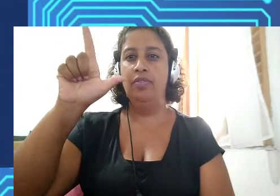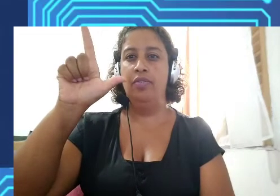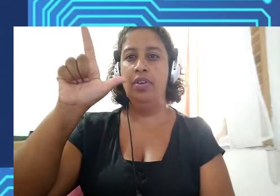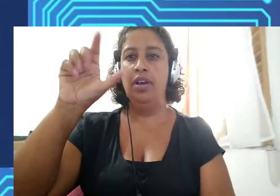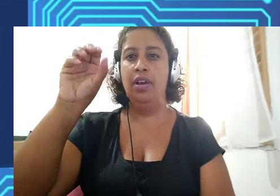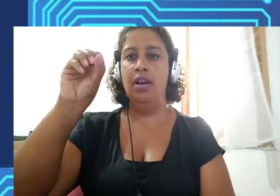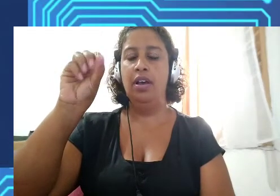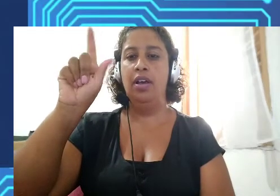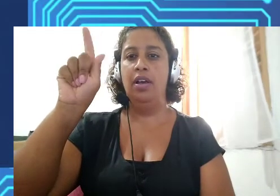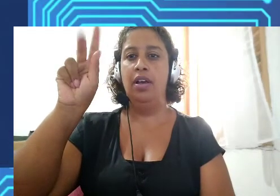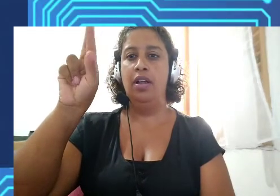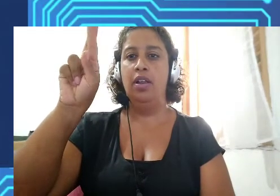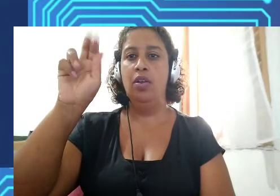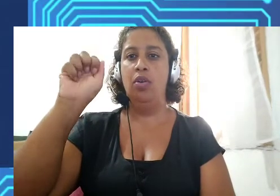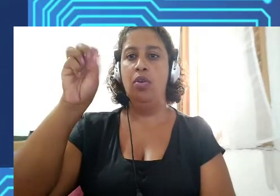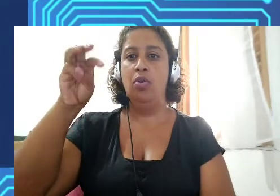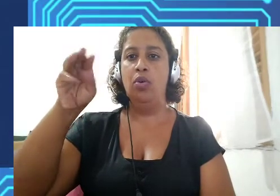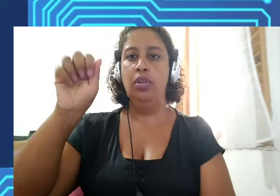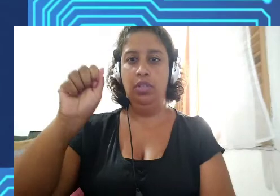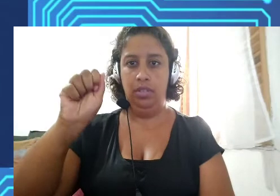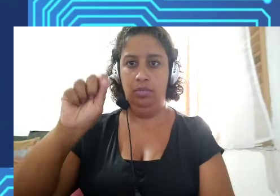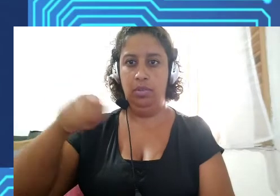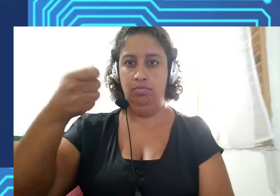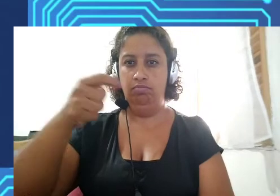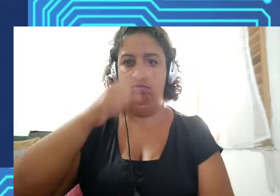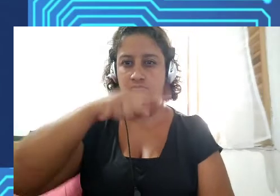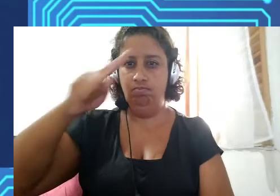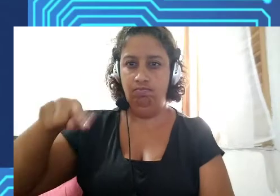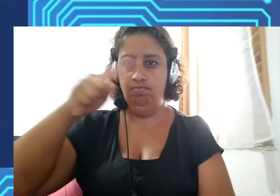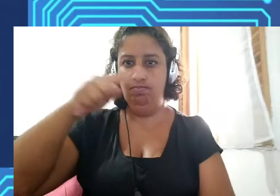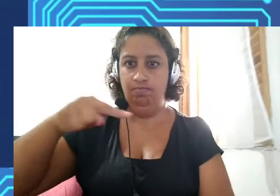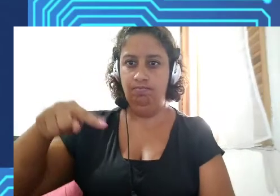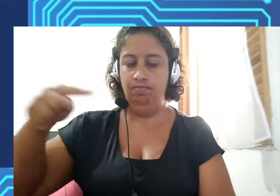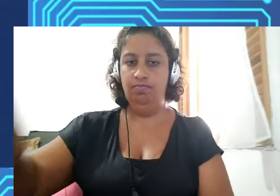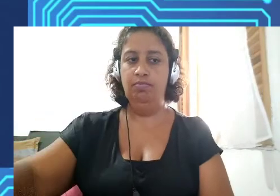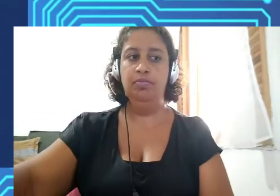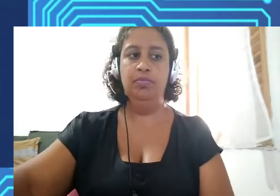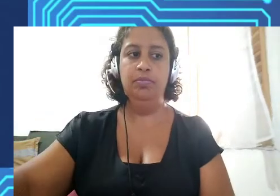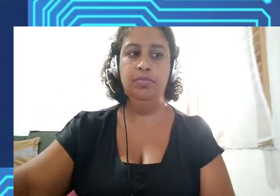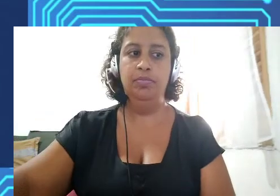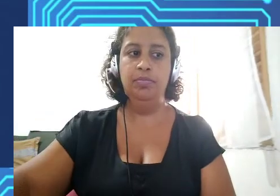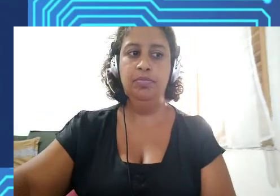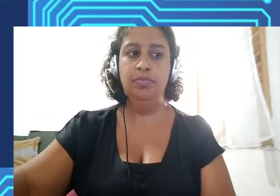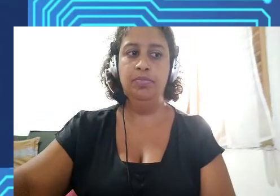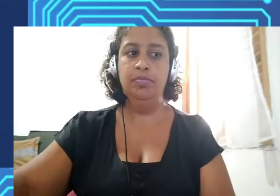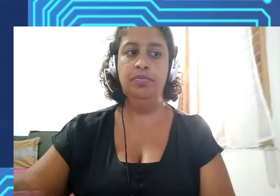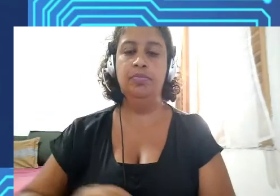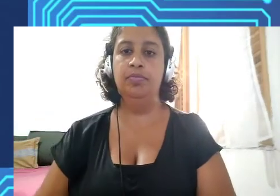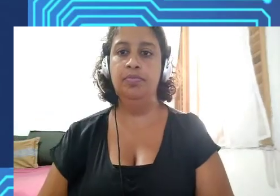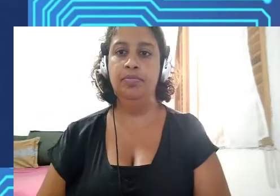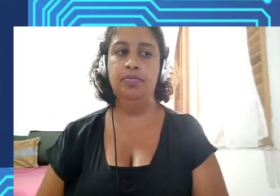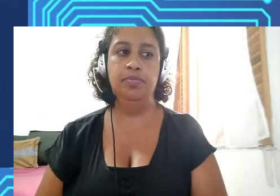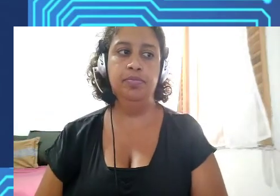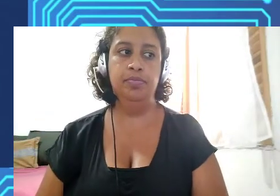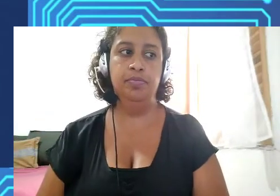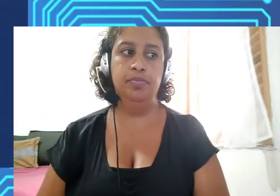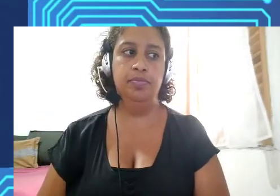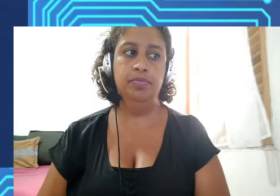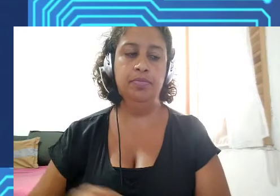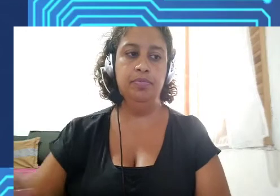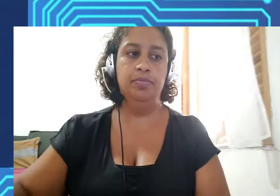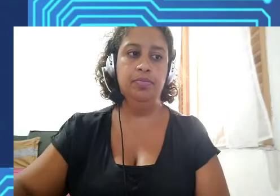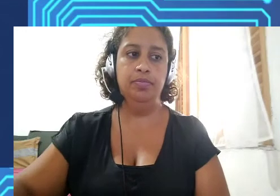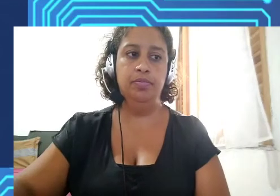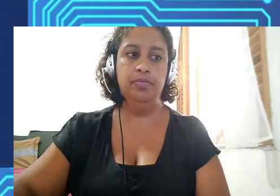Lívia. O eletroencefalograma analisa a atividade elétrica cerebral. É o somatório de milhares ou milhões de neurônios ao mesmo